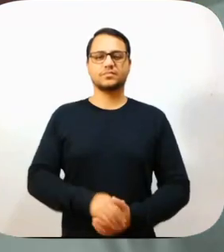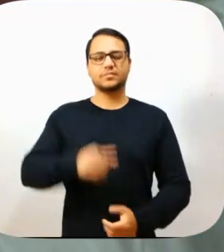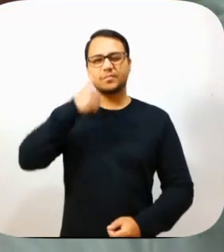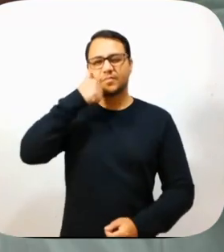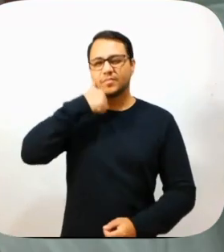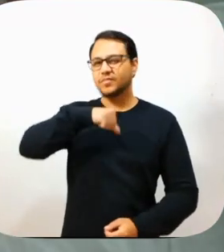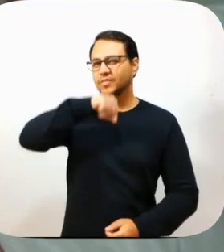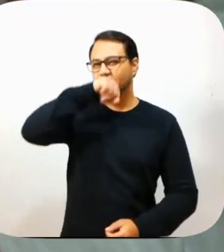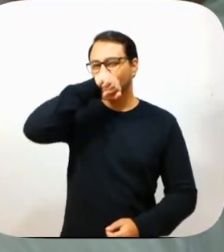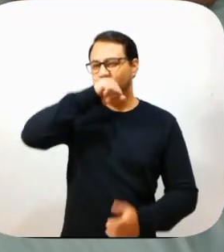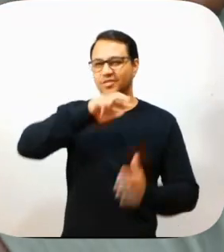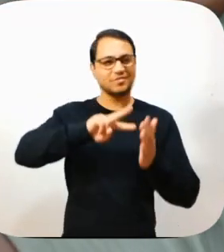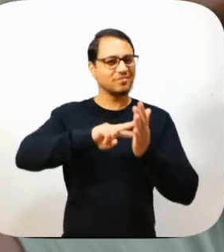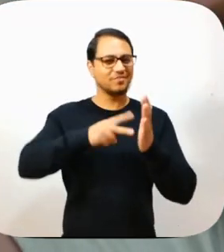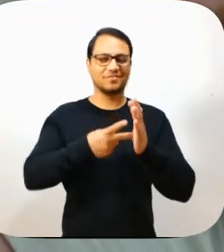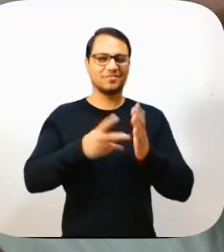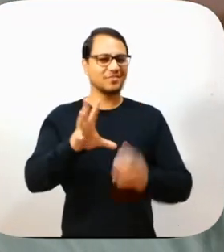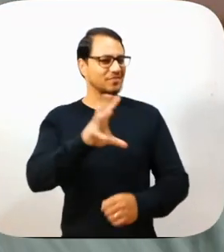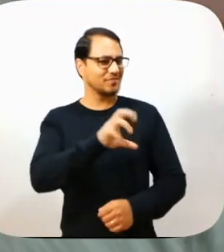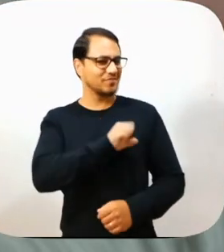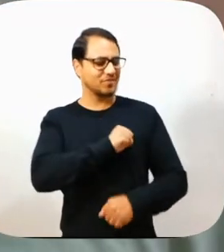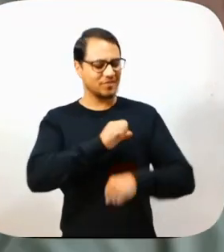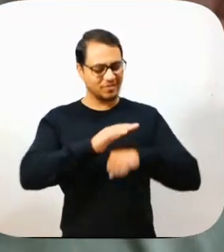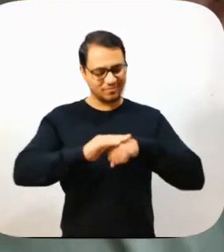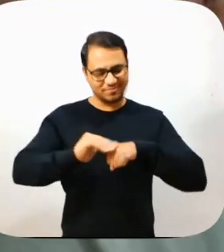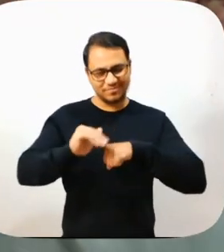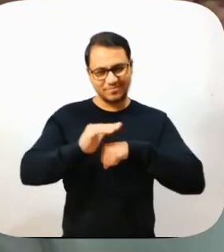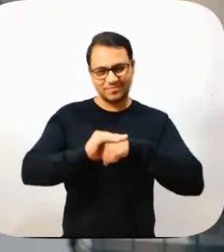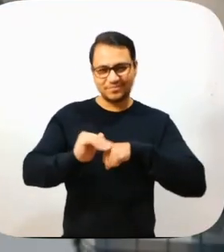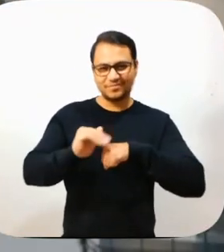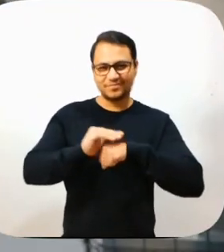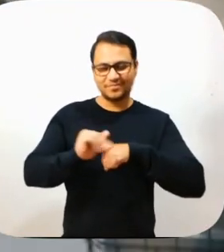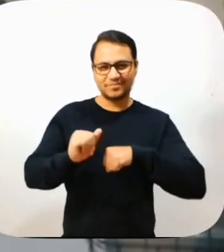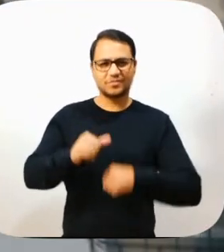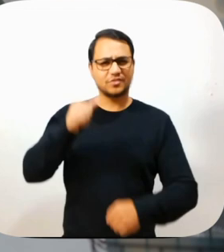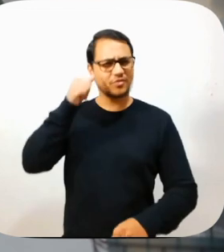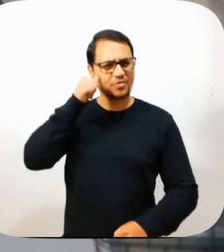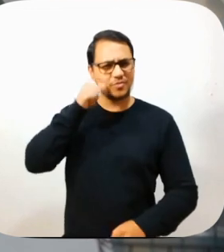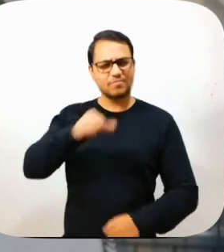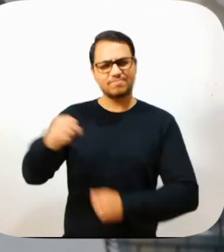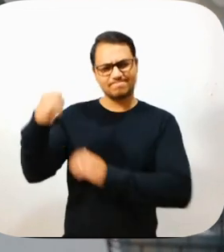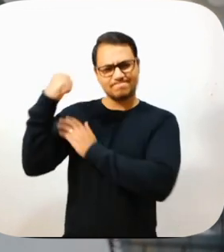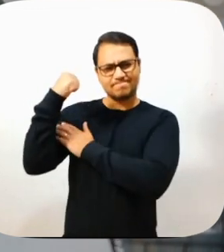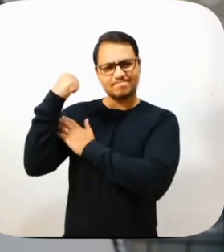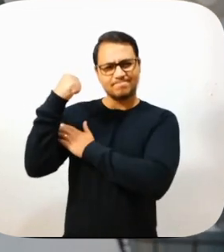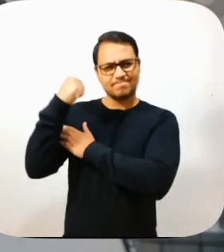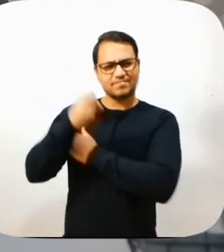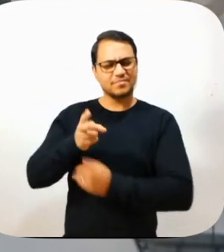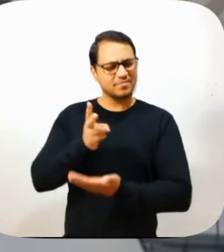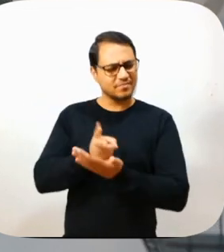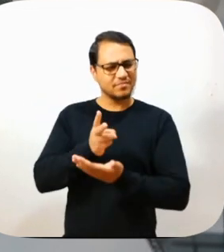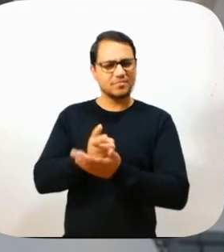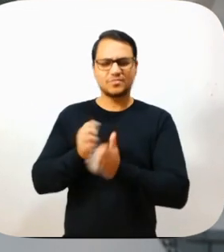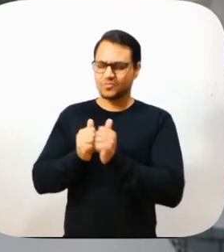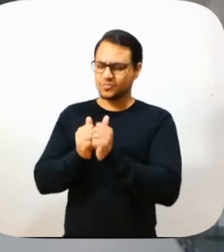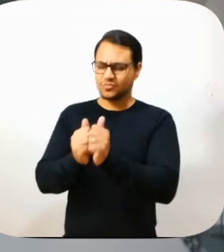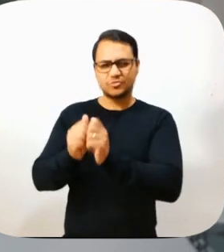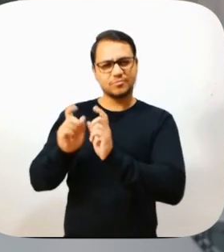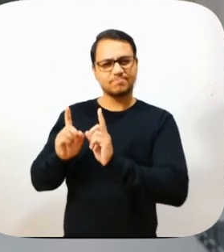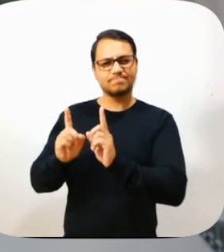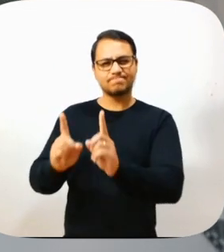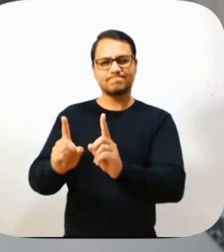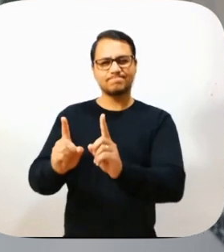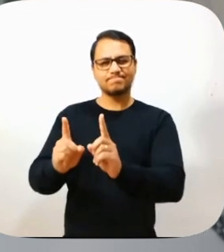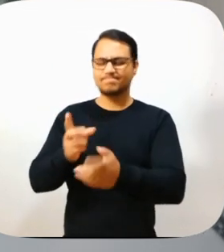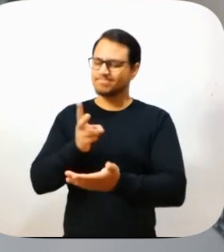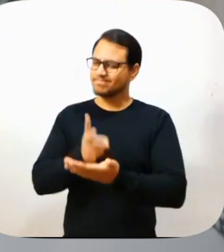Mãe é sinônimo de amor, carinho e ternura. Mulher guerreira, que está sempre ao nosso lado em todos